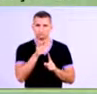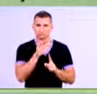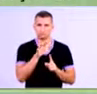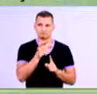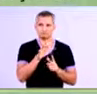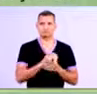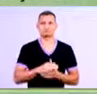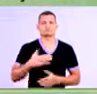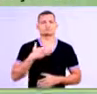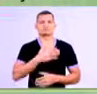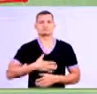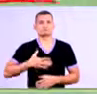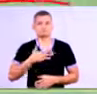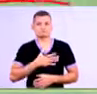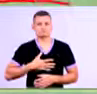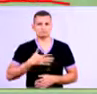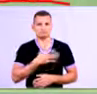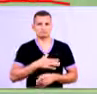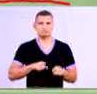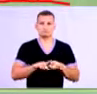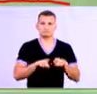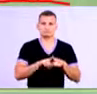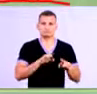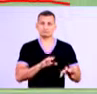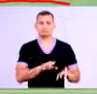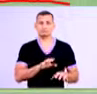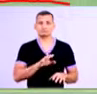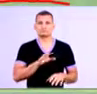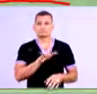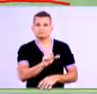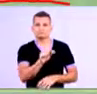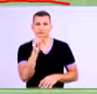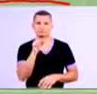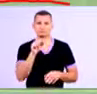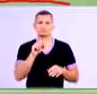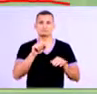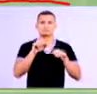na satisfação e na adoção do software que vocês vão utilizar.